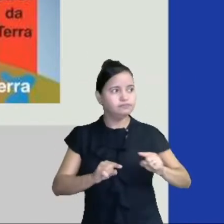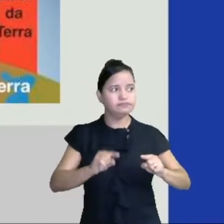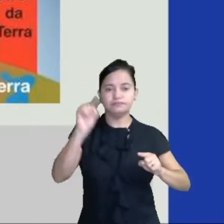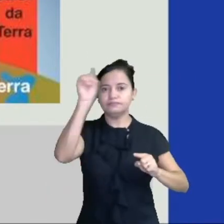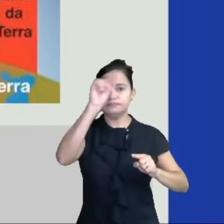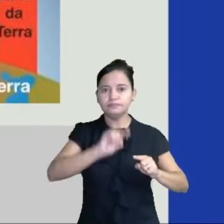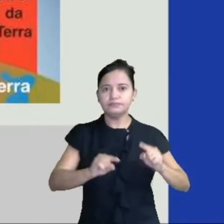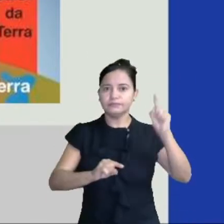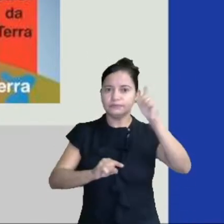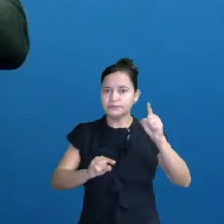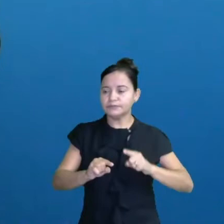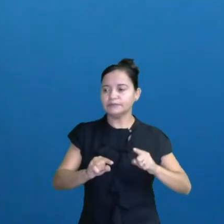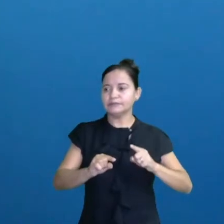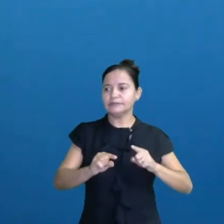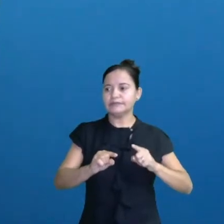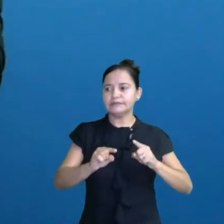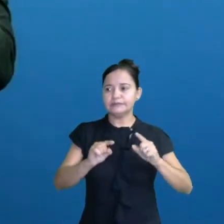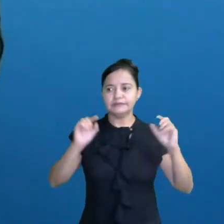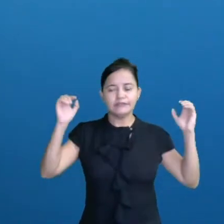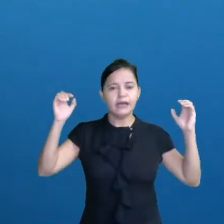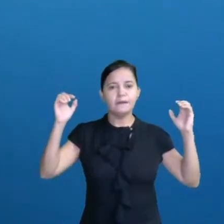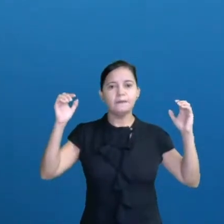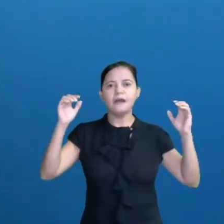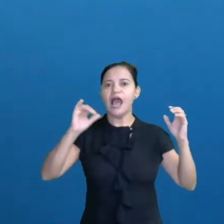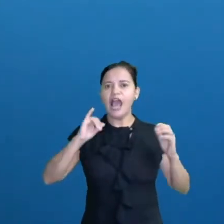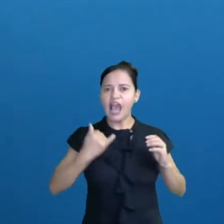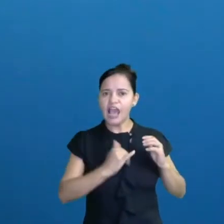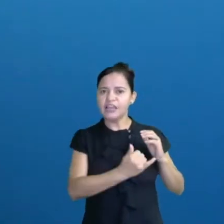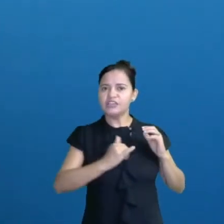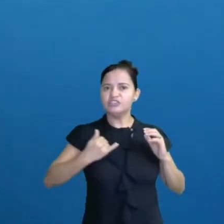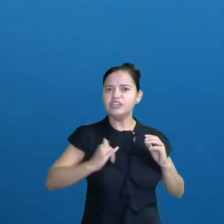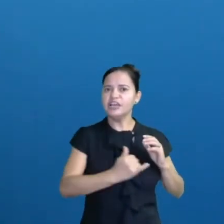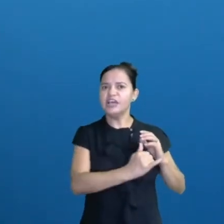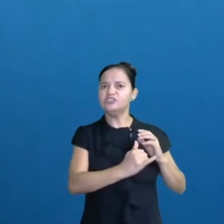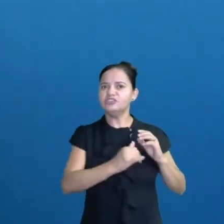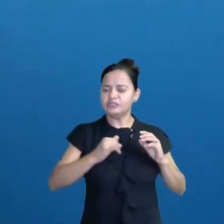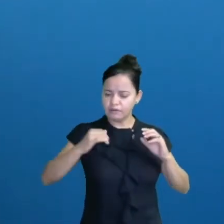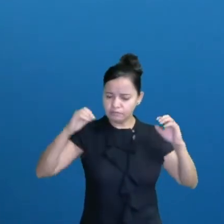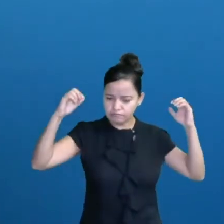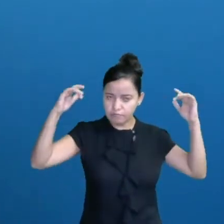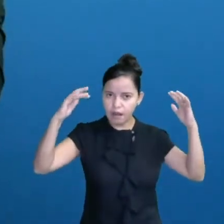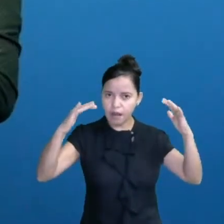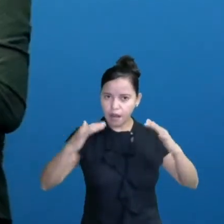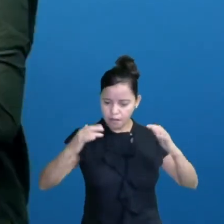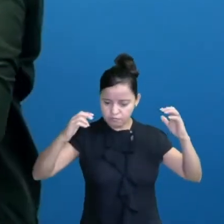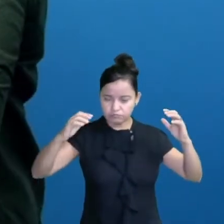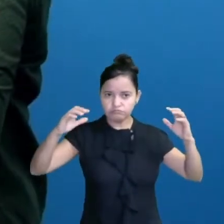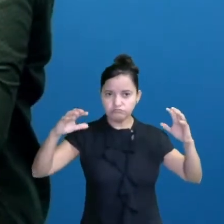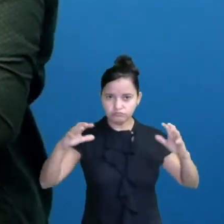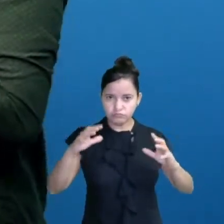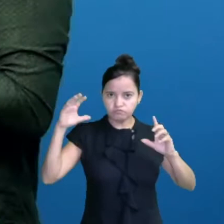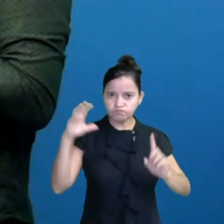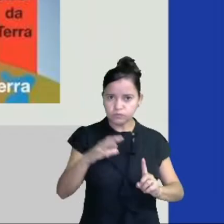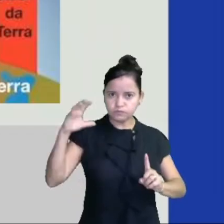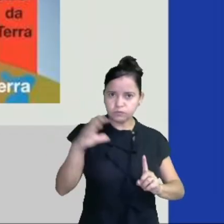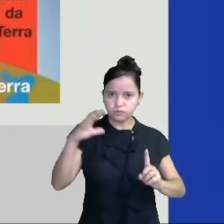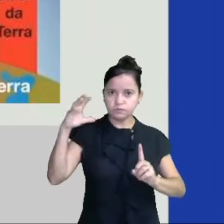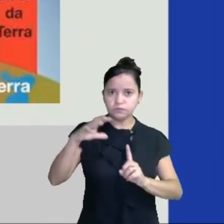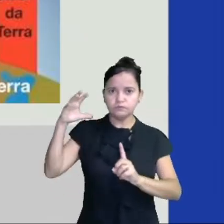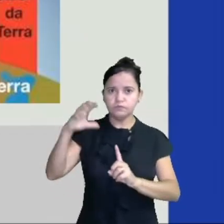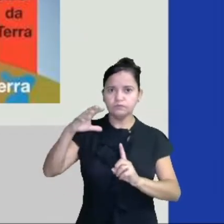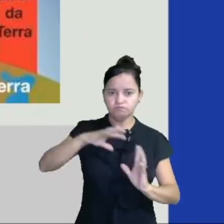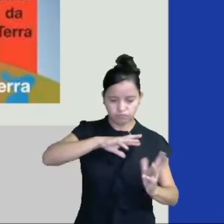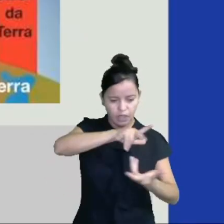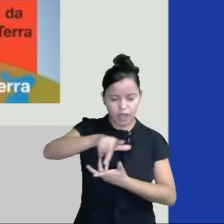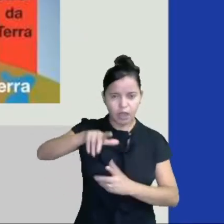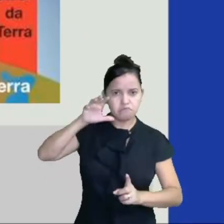se transforma em outro tipo de energia, que é a energia térmica, que é importantíssimo para essa manutenção. Já nesse outro gráfico aqui à direita,